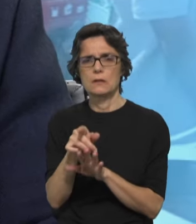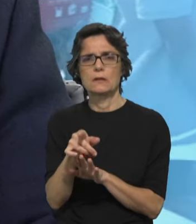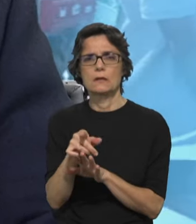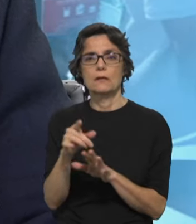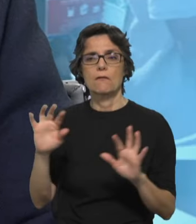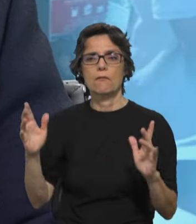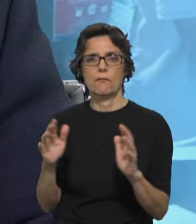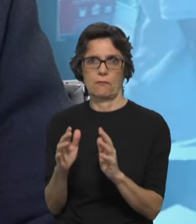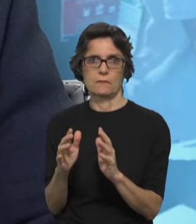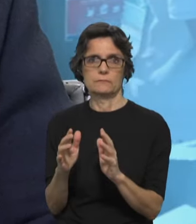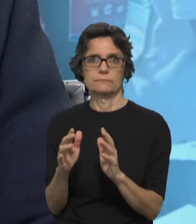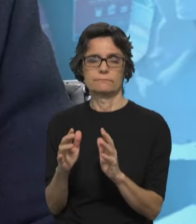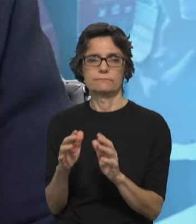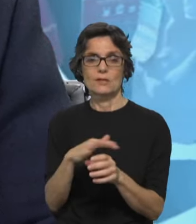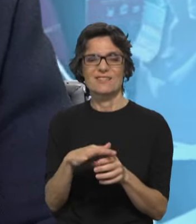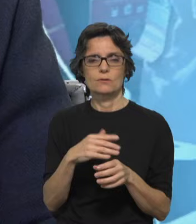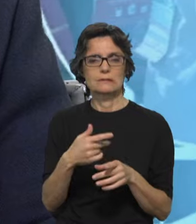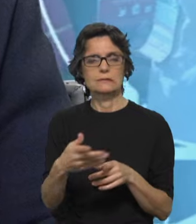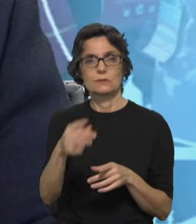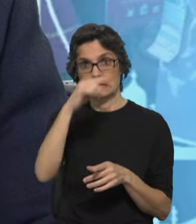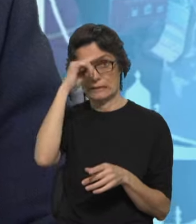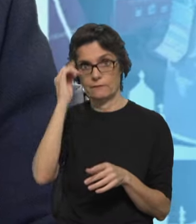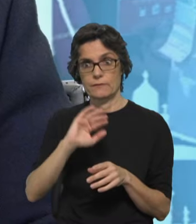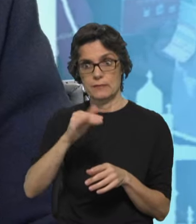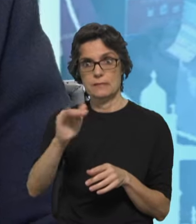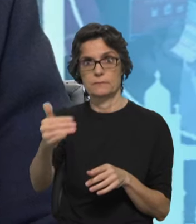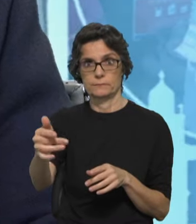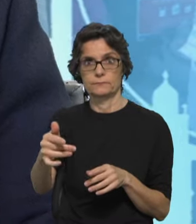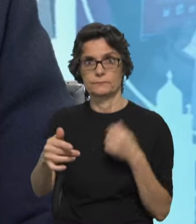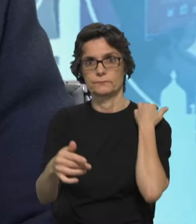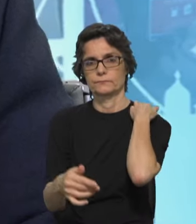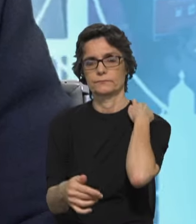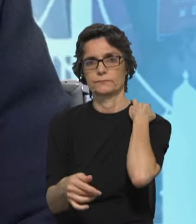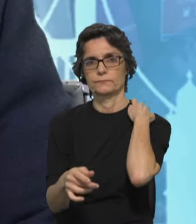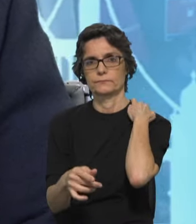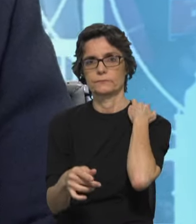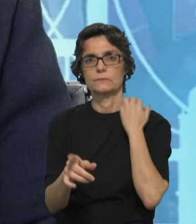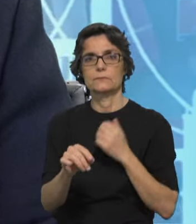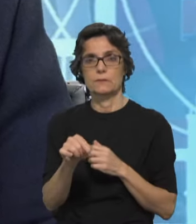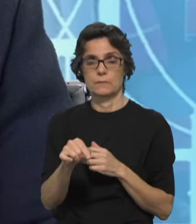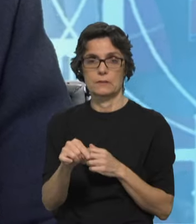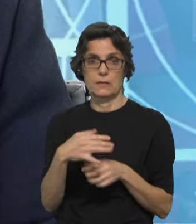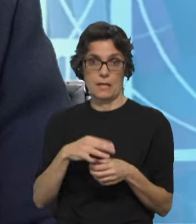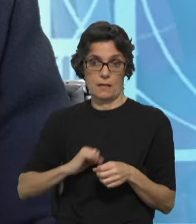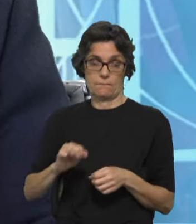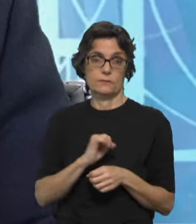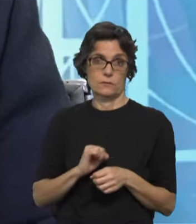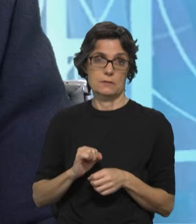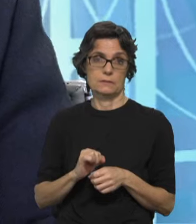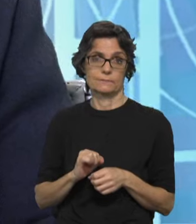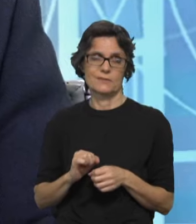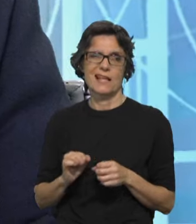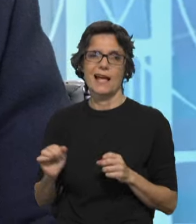não têm passado por bons dias, bons momentos, digamos assim, sobretudo no nosso âmbito e nesta velha